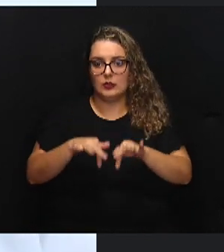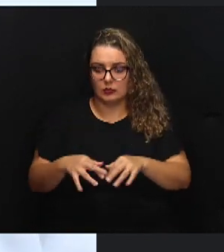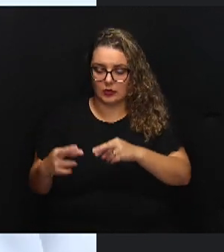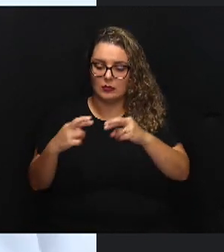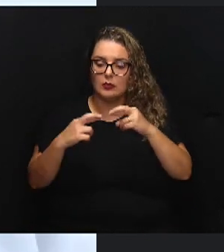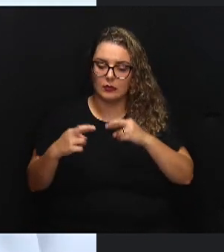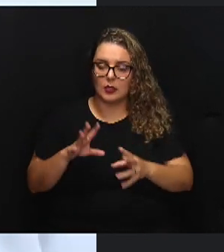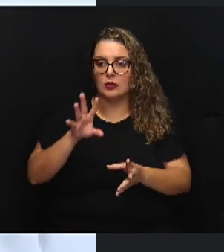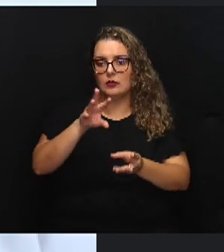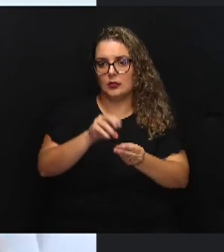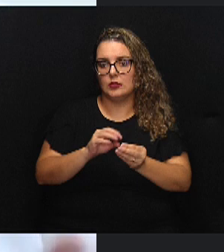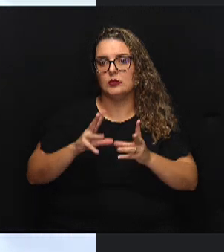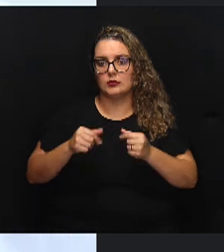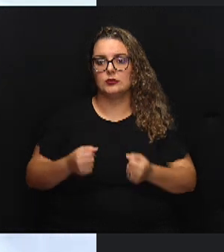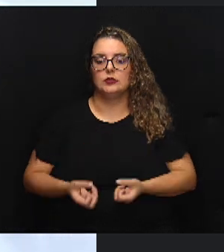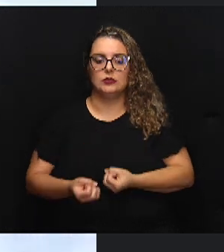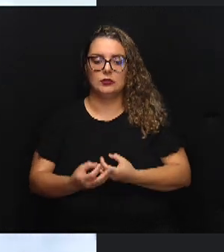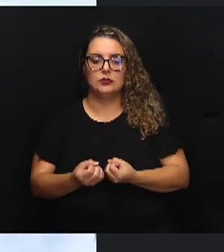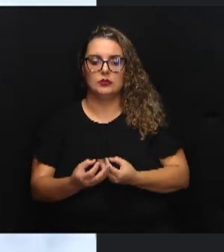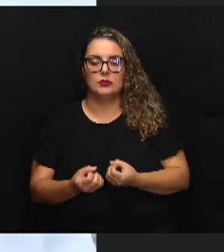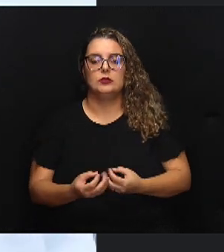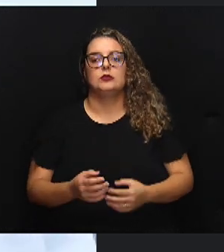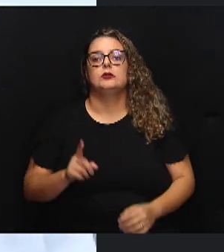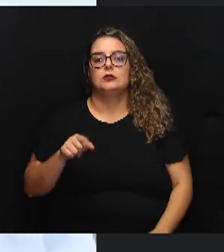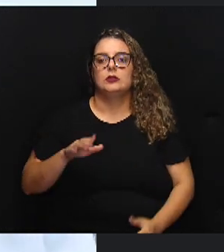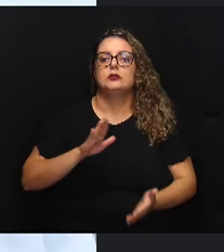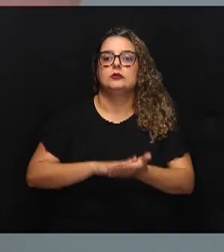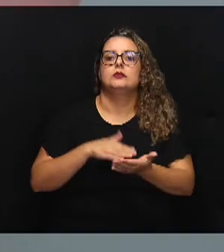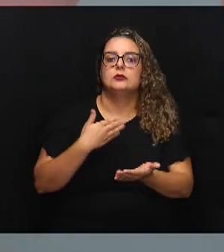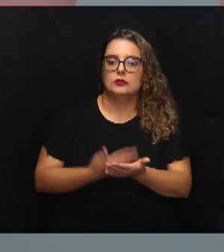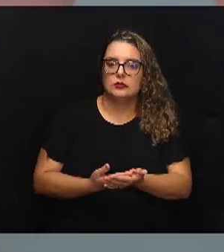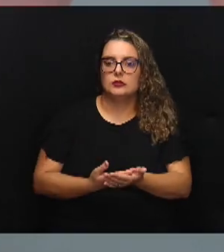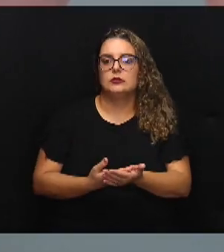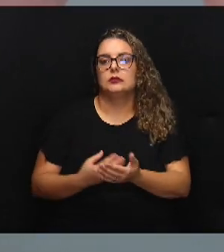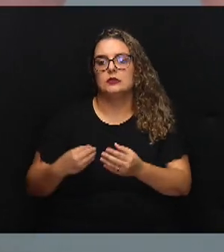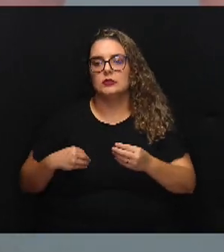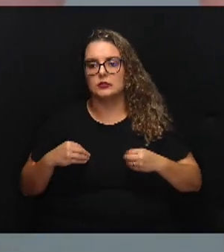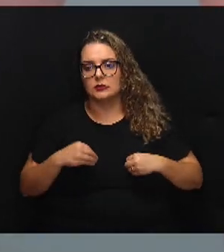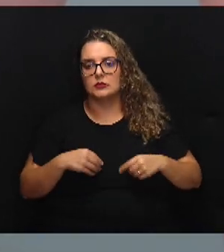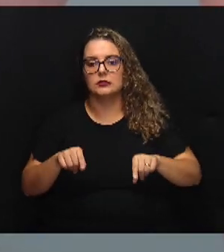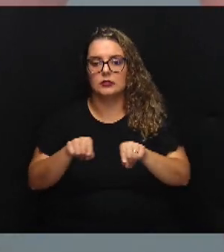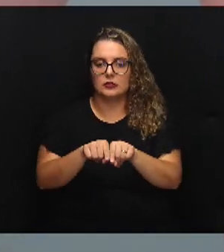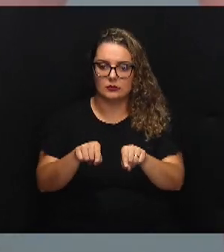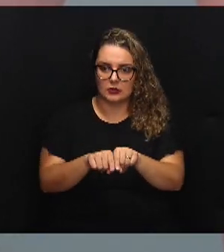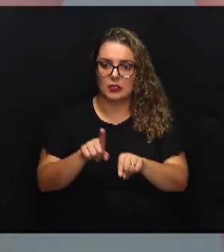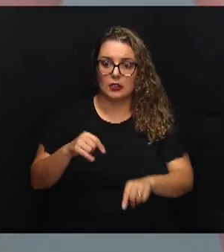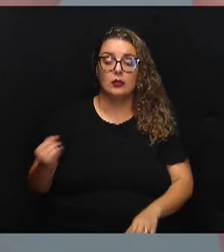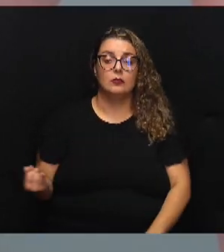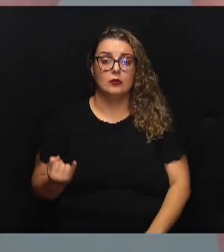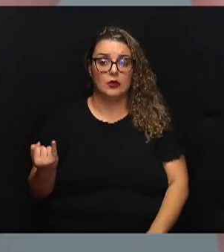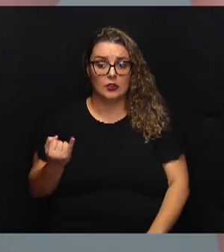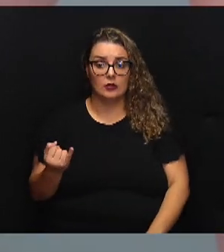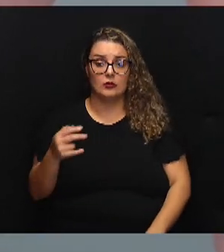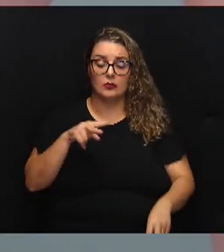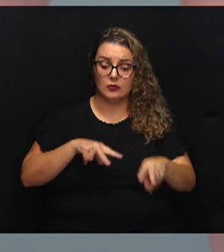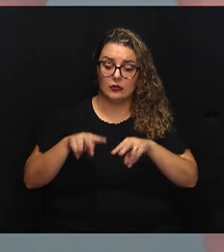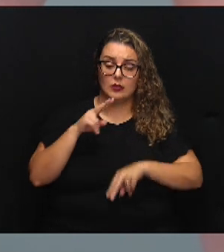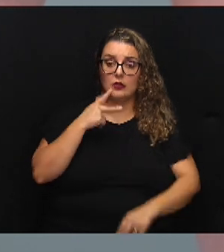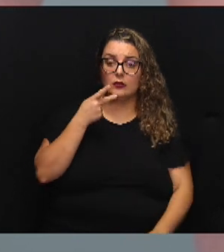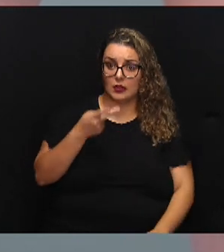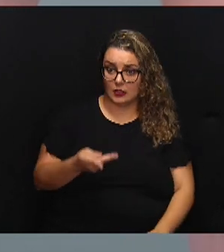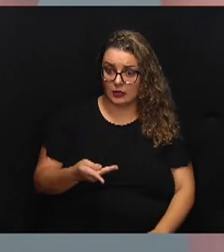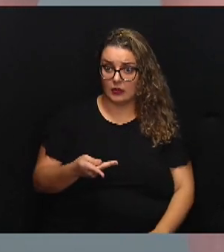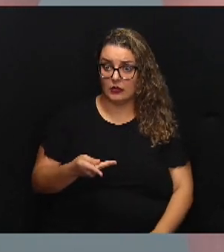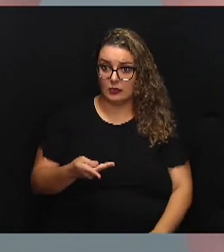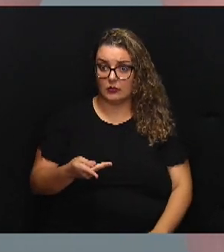análise final de todos esses dados e da interpretação desses exames também. É importante a gente frisar que